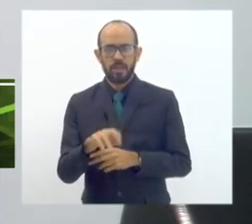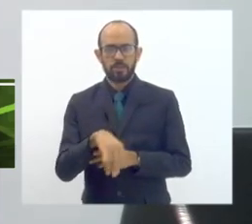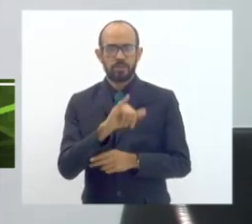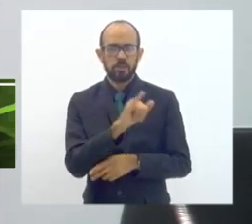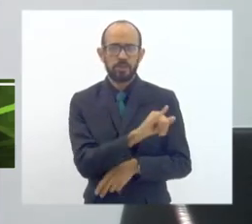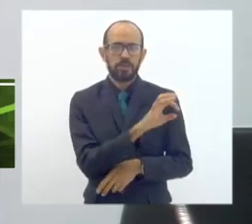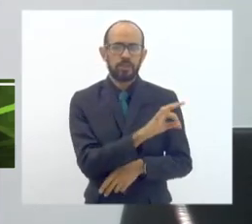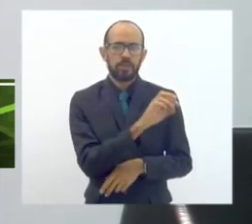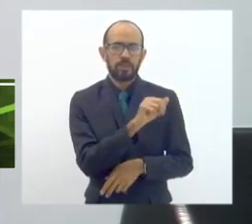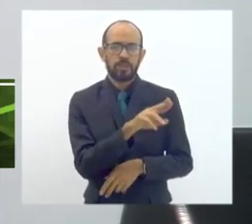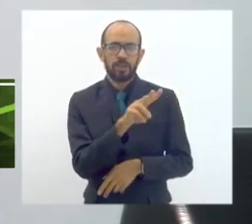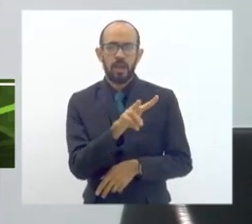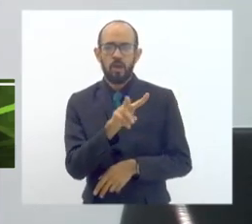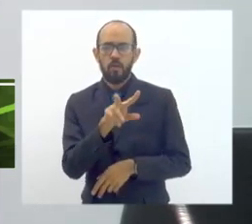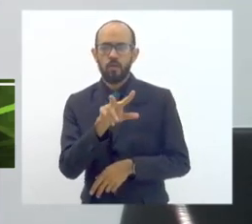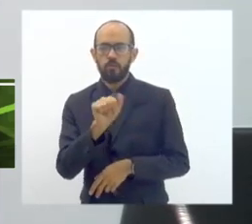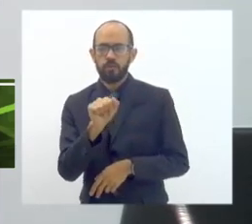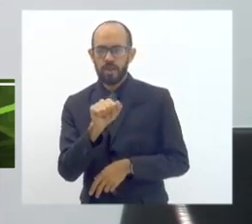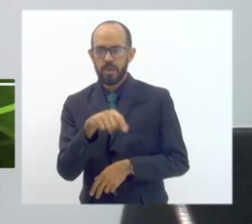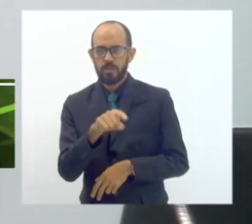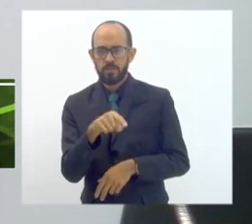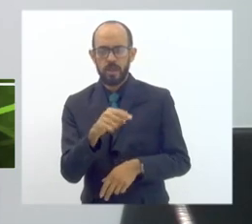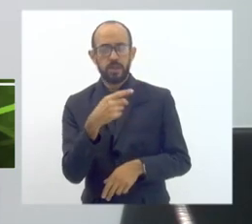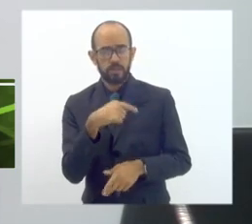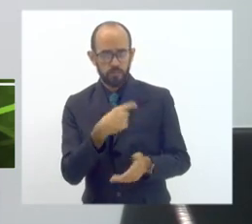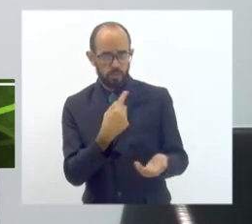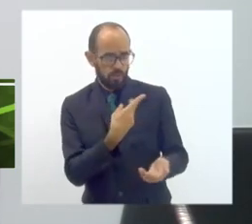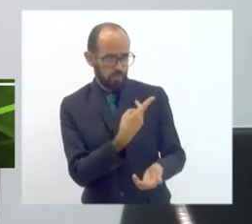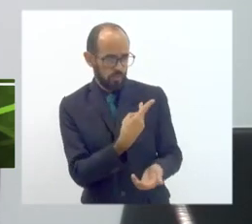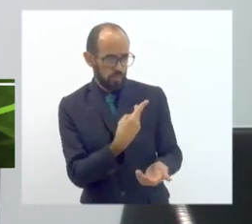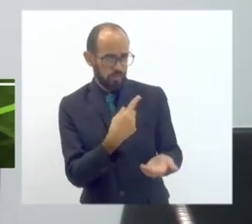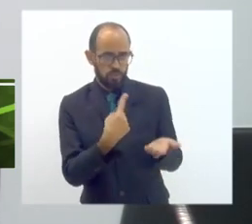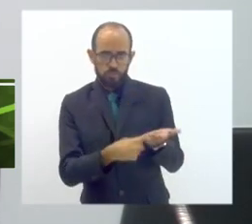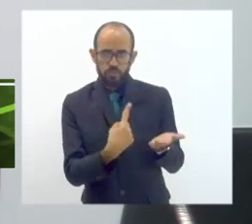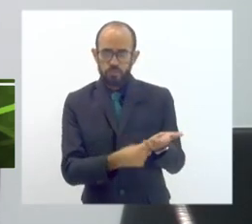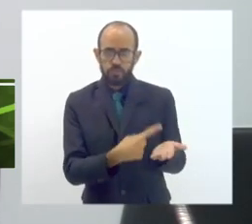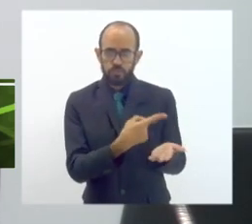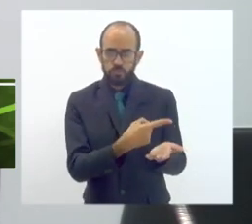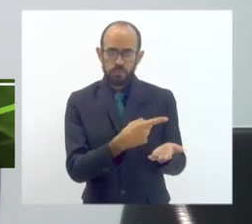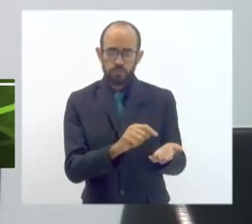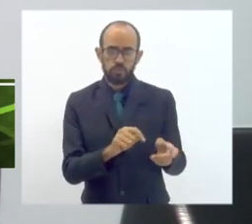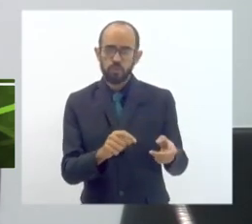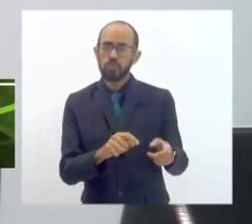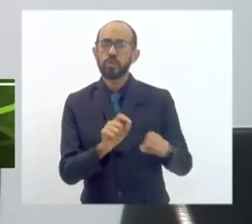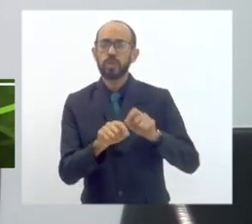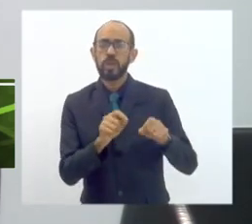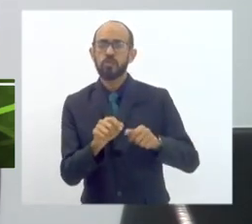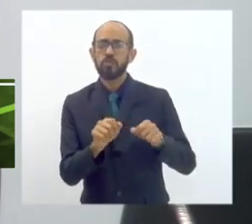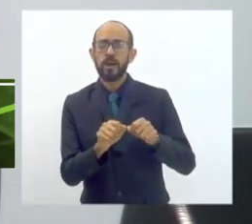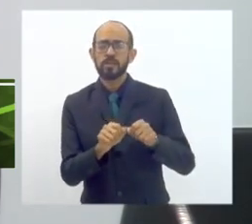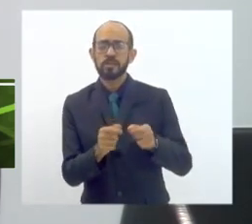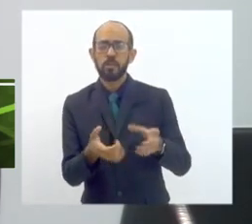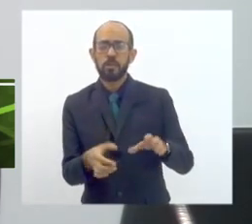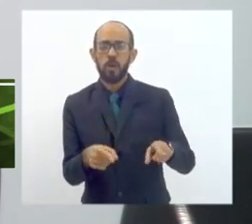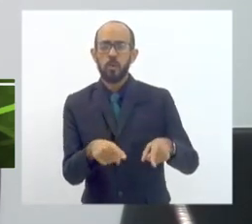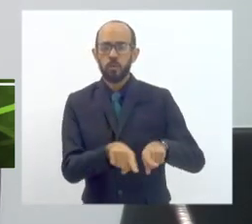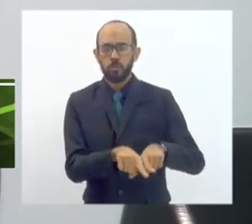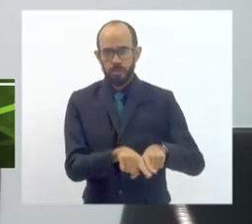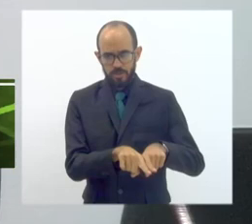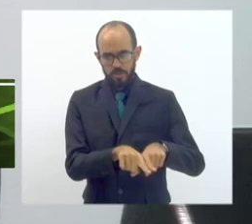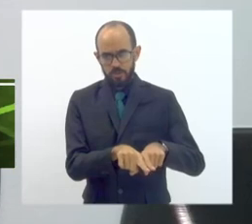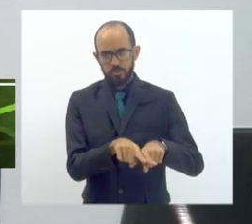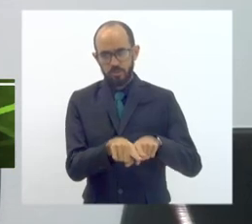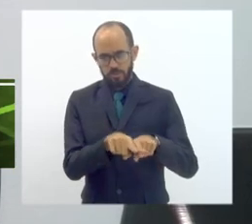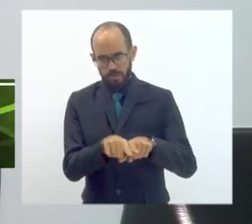aqui? Juntar a Imater com a prefeitura? Fica muito mais forte. Fica muito mais forte. Então, consórcio é